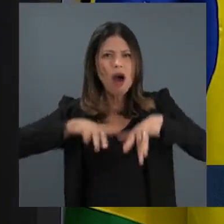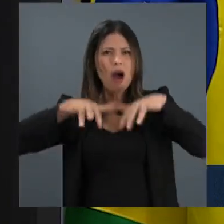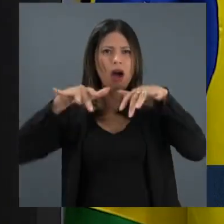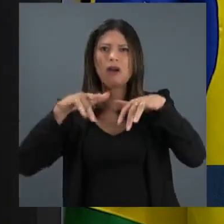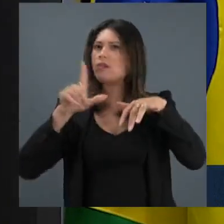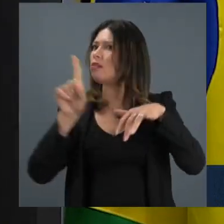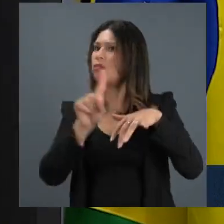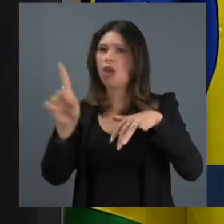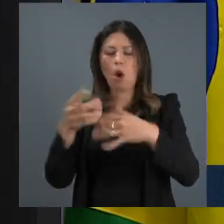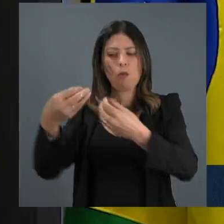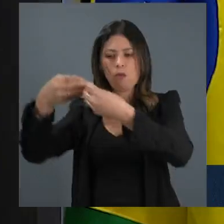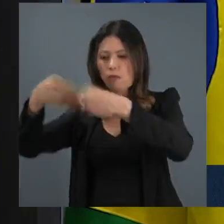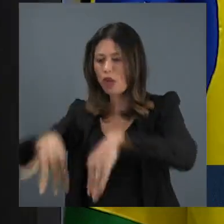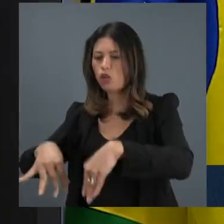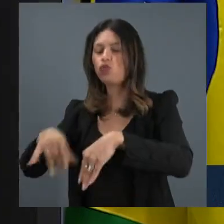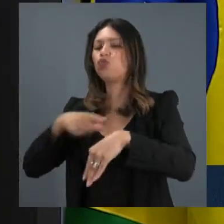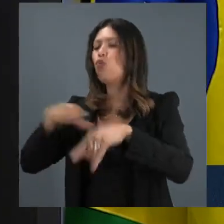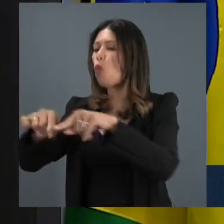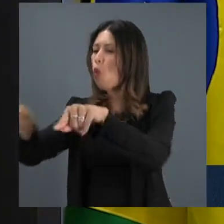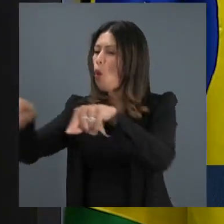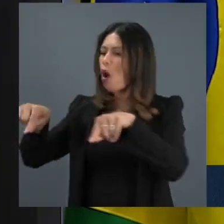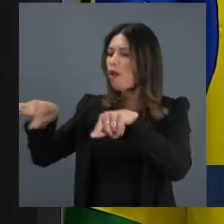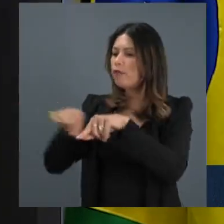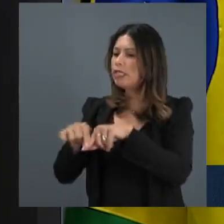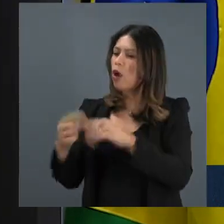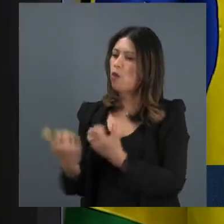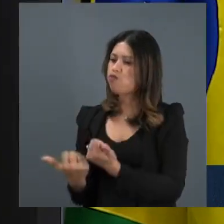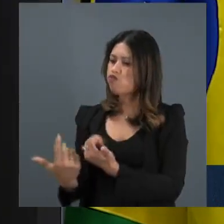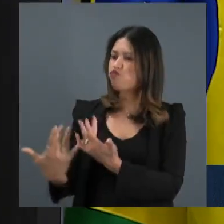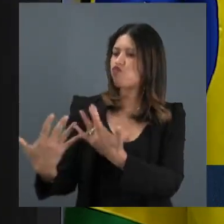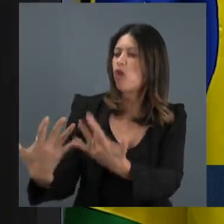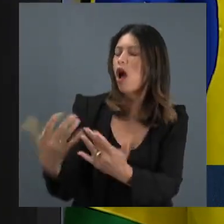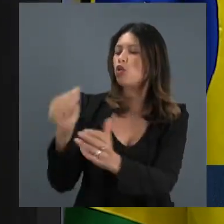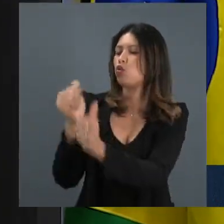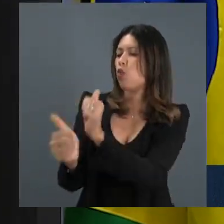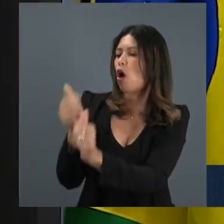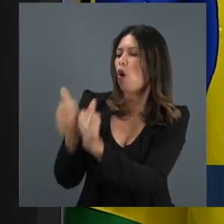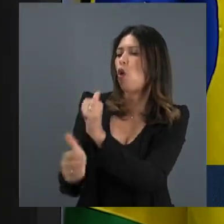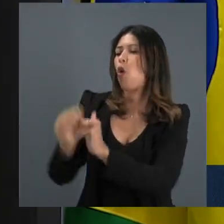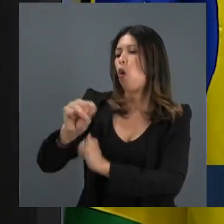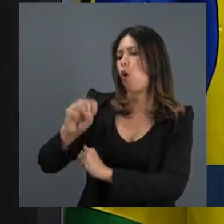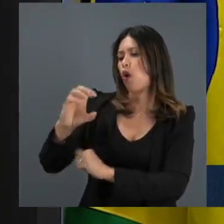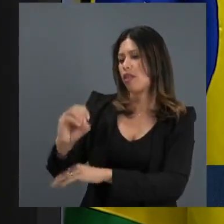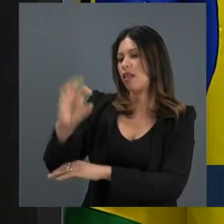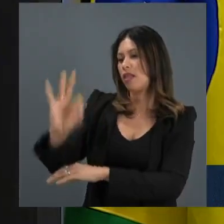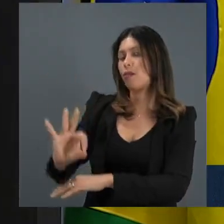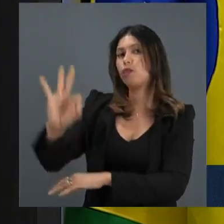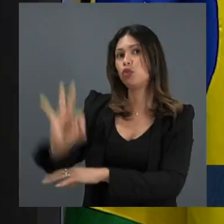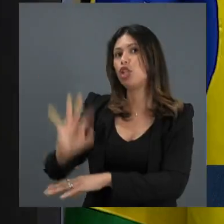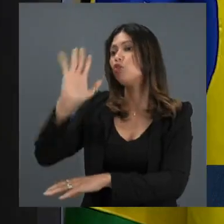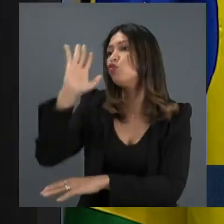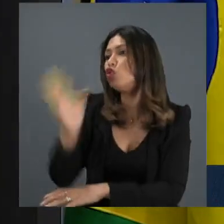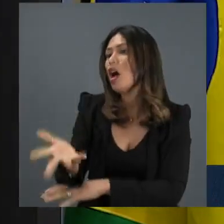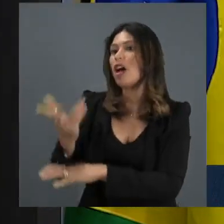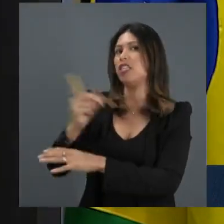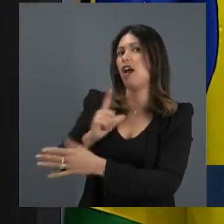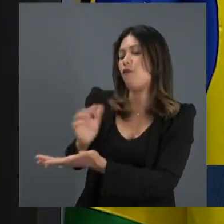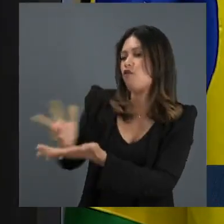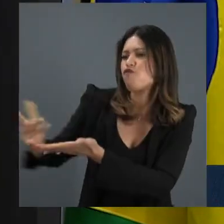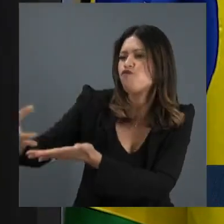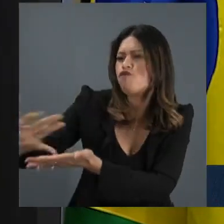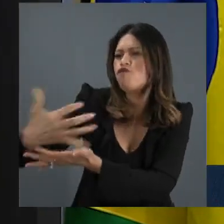impactou a produção, porque mais de 80% da safra já estava colhida e armazenada